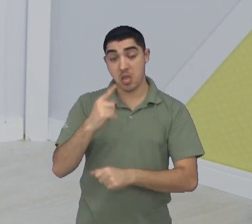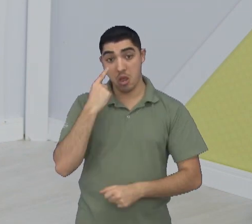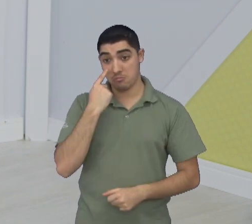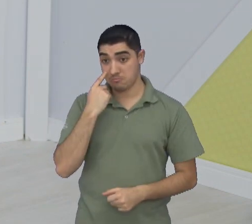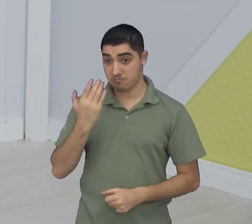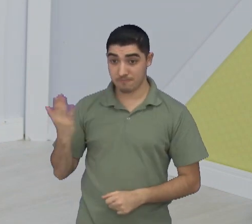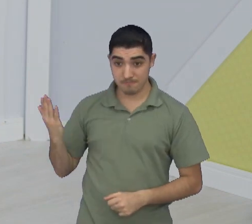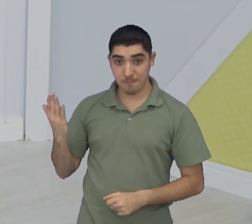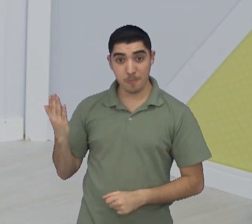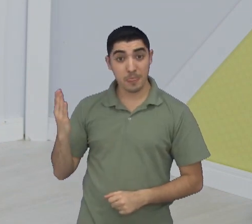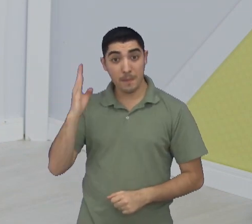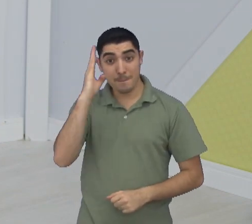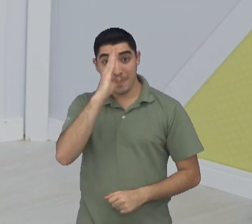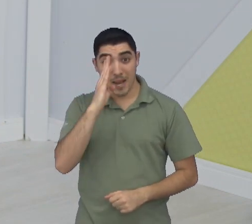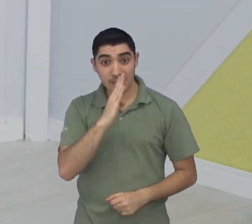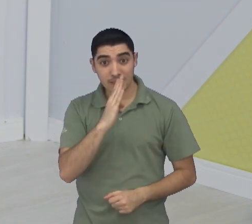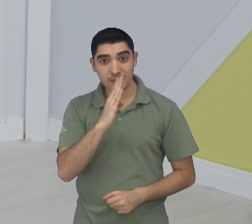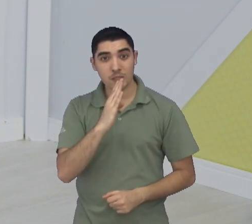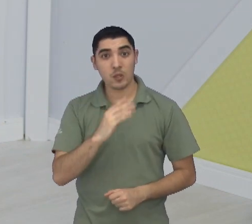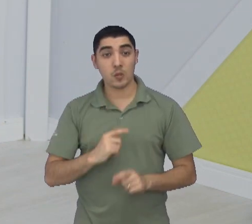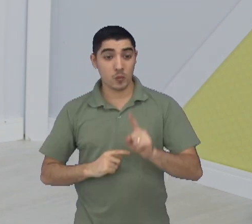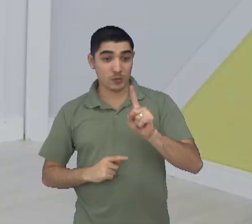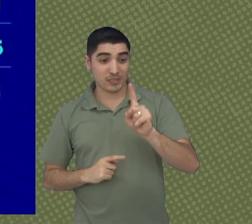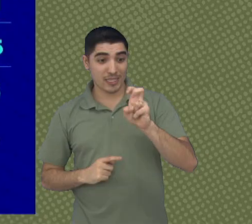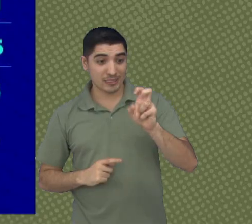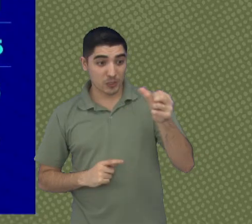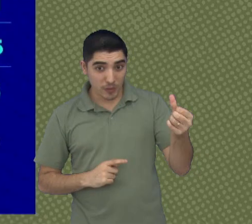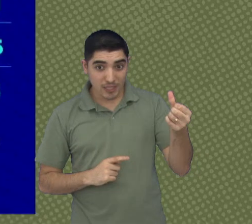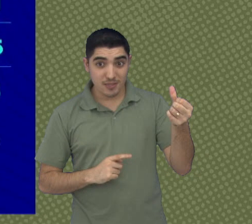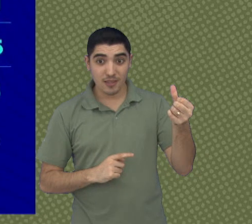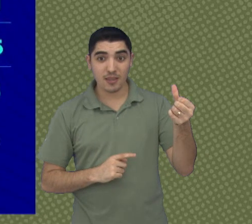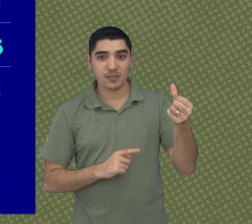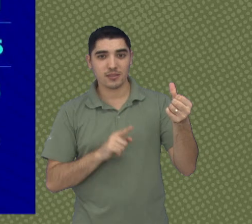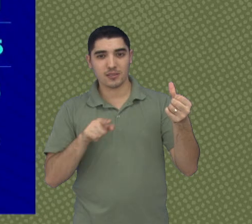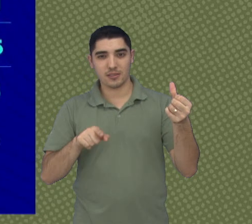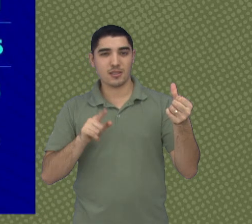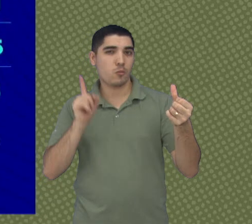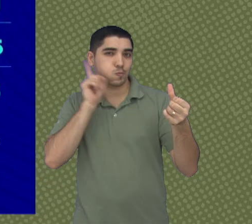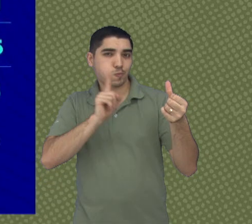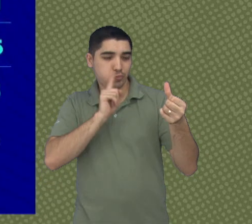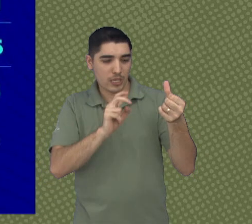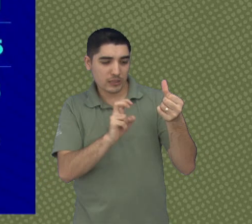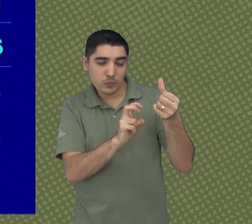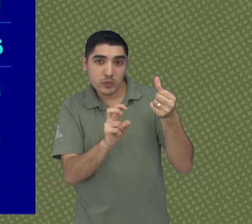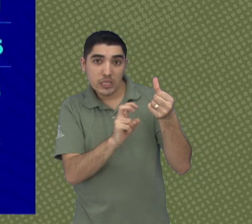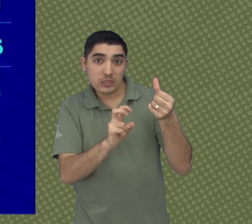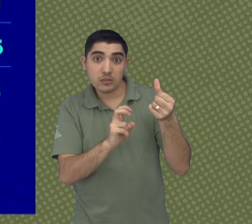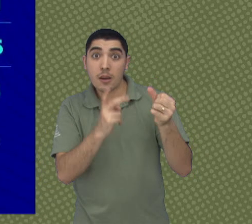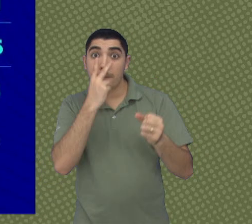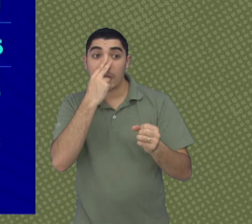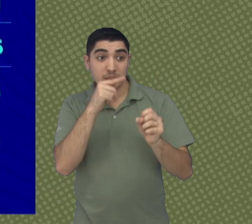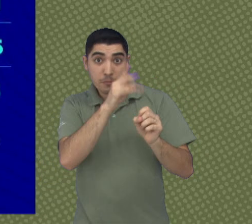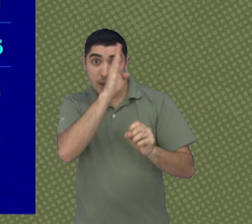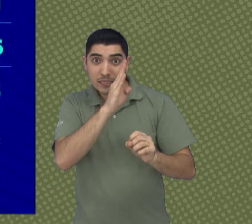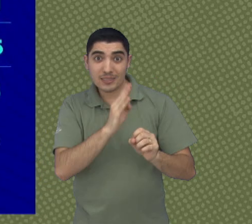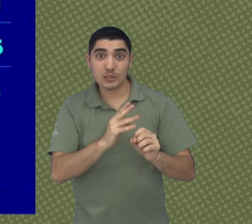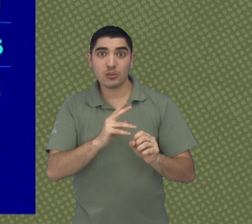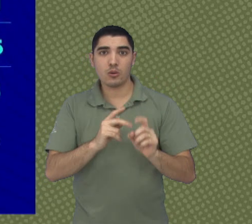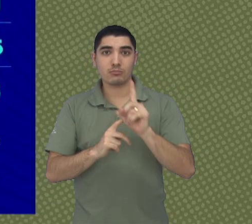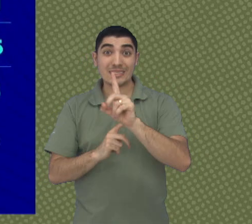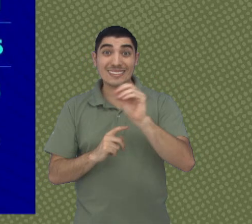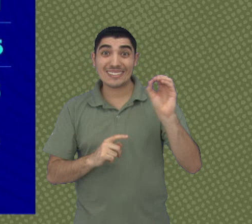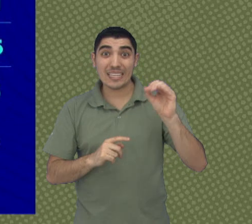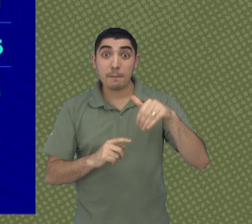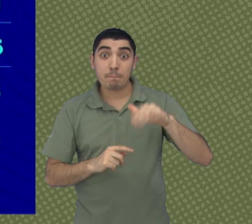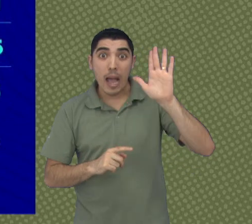a discrepância, 100 medalhas a mais, 101 medalhas a mais de ouro em relação aos Estados Unidos. Paulo,